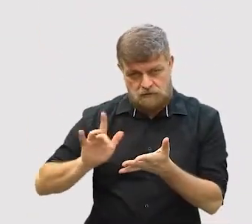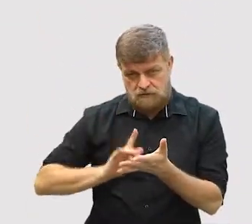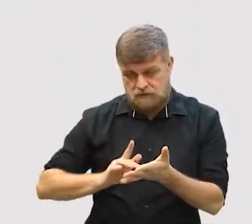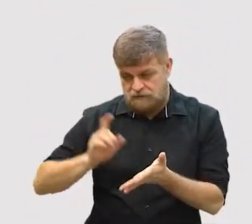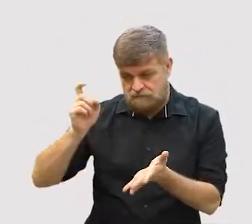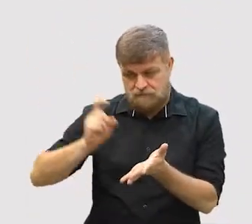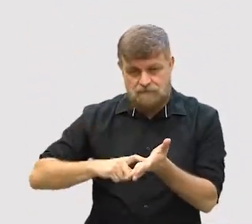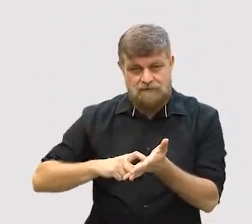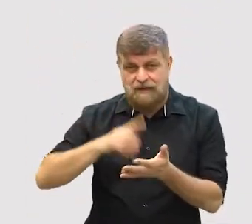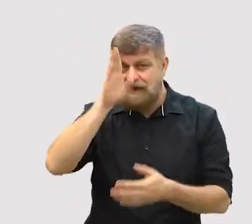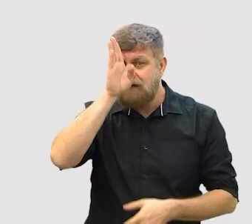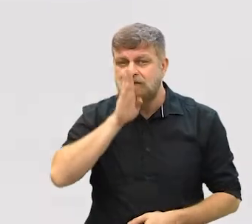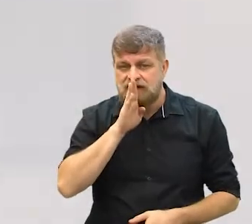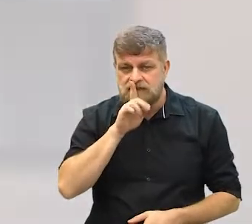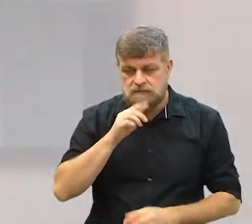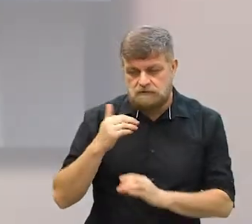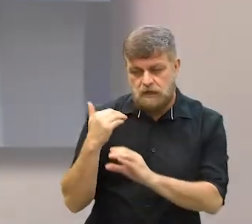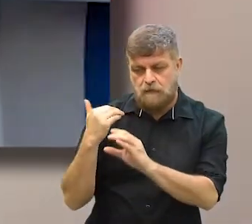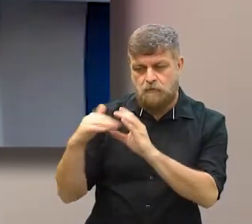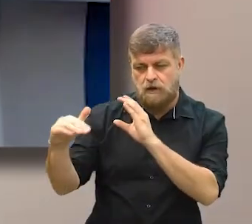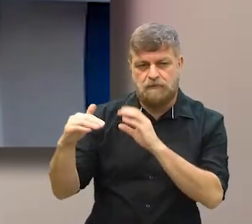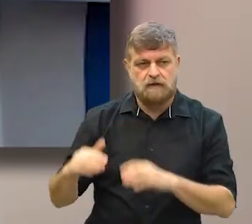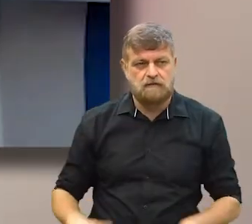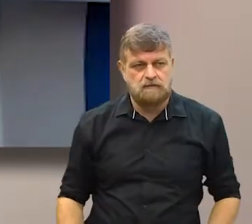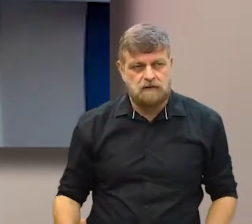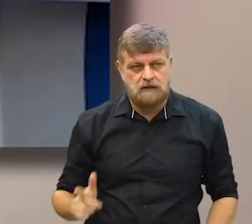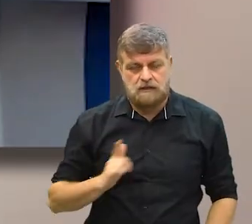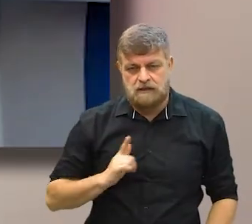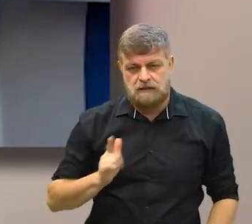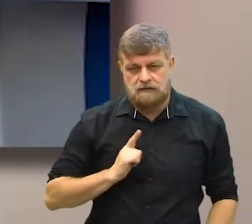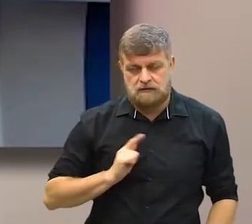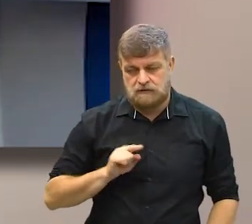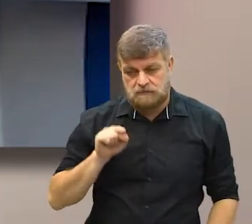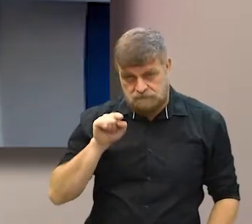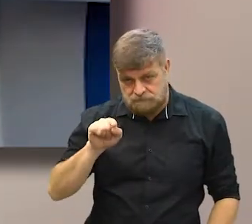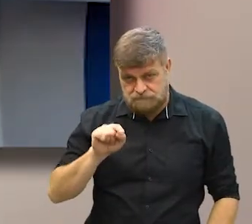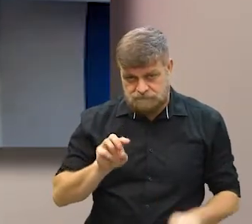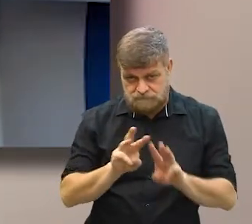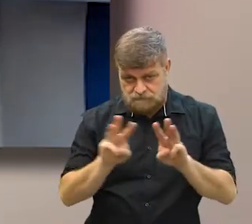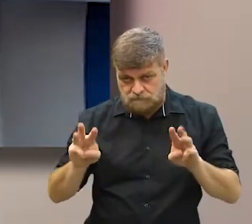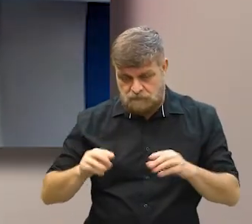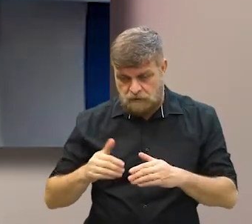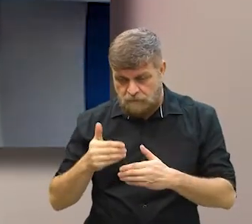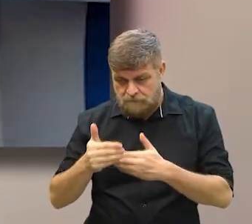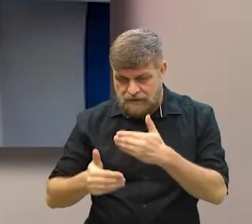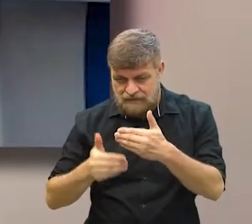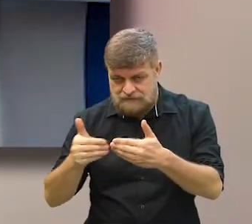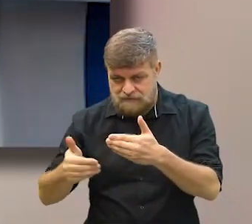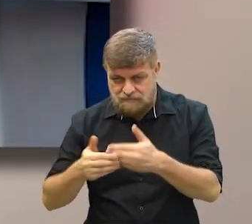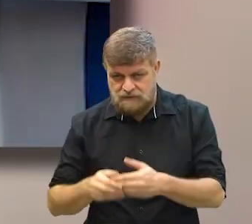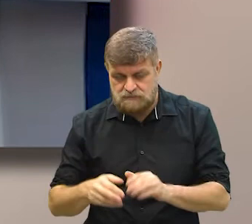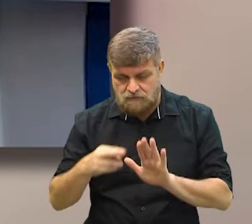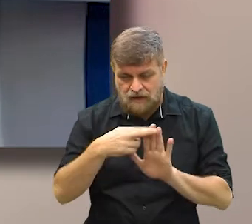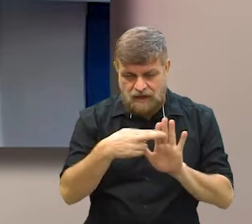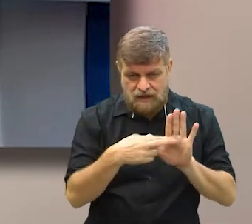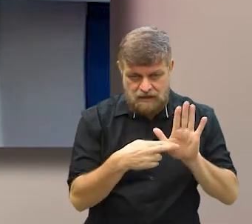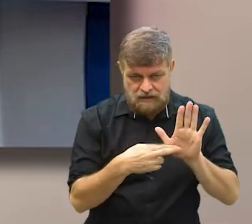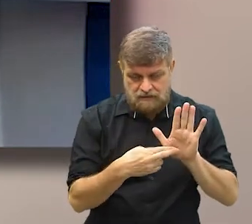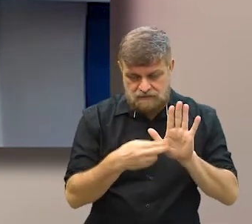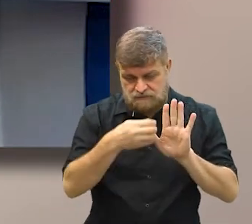clicar que vai chegar no seu e-mail, onde ali eu coloco um passo a passo